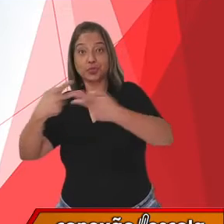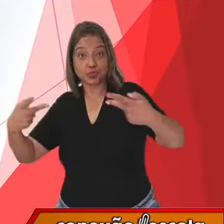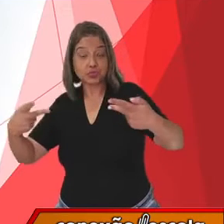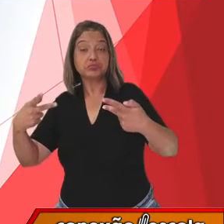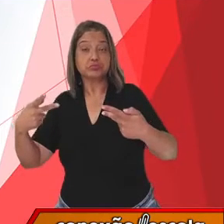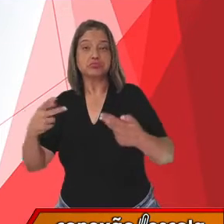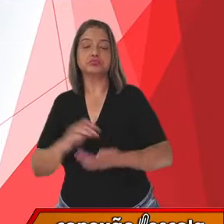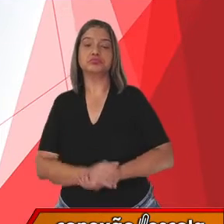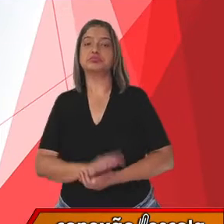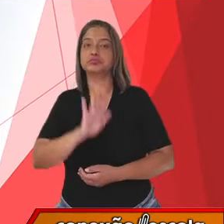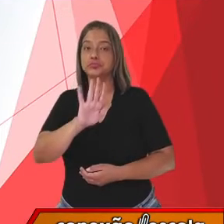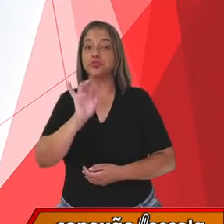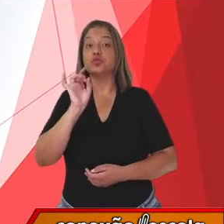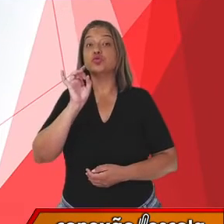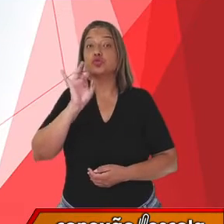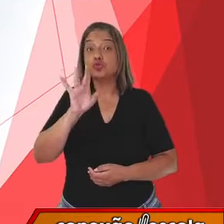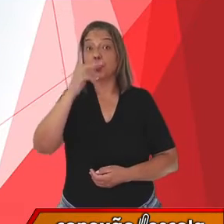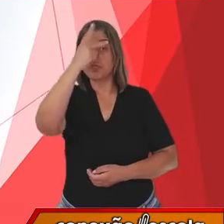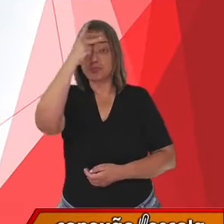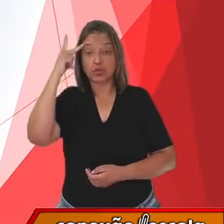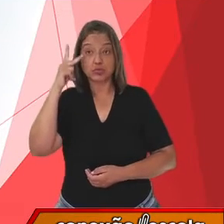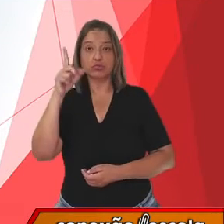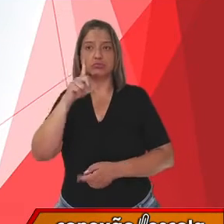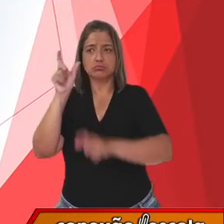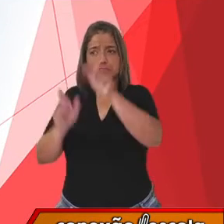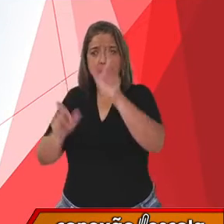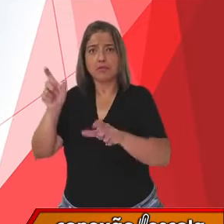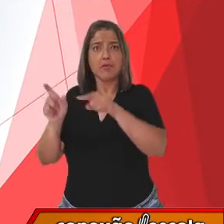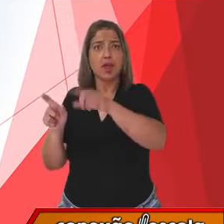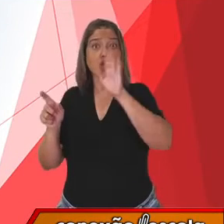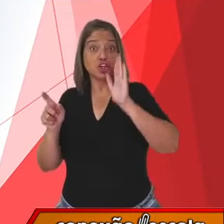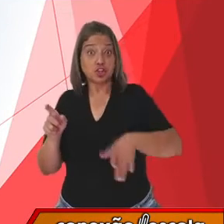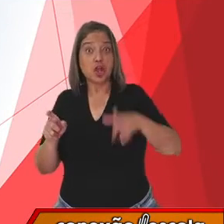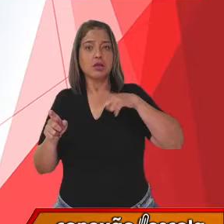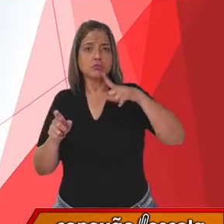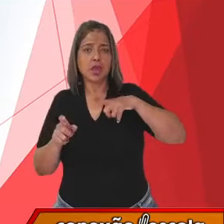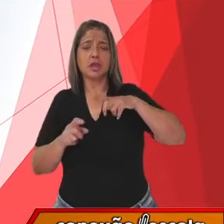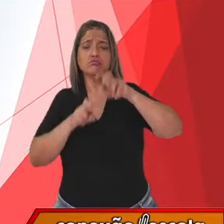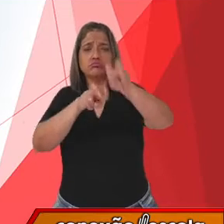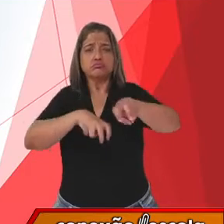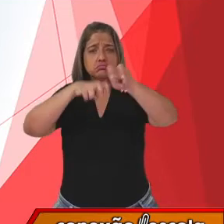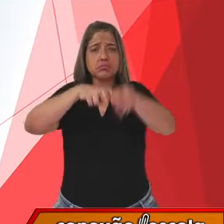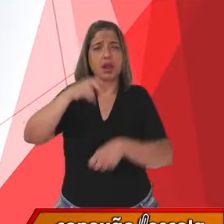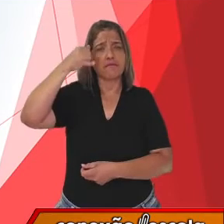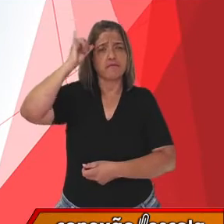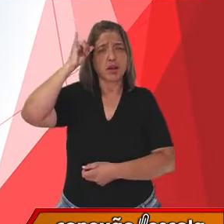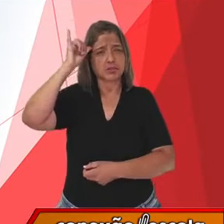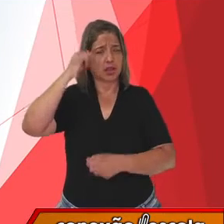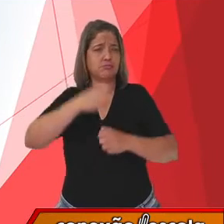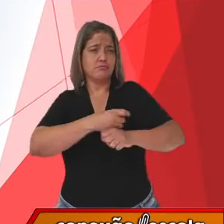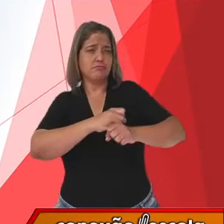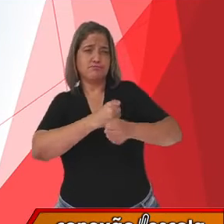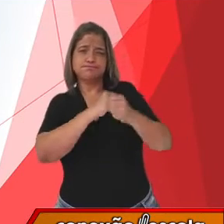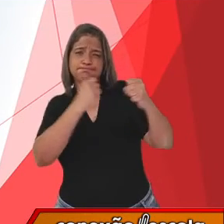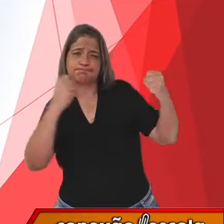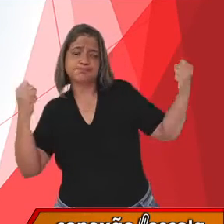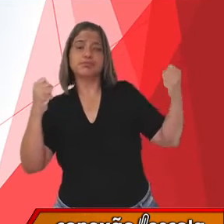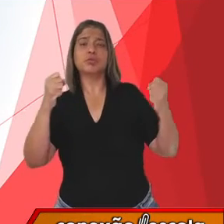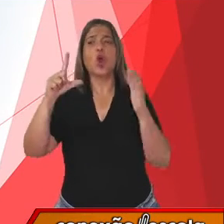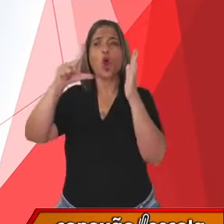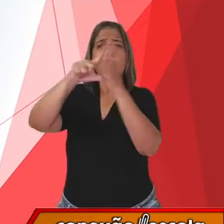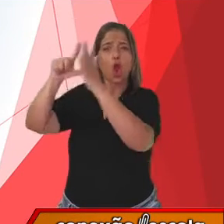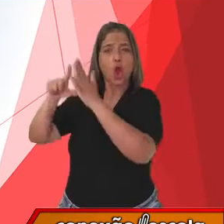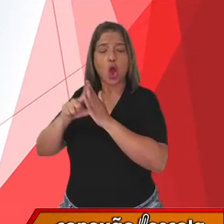Sendo assim, somente aqueles que já eram grandes proprietários rurais ou ainda grandes